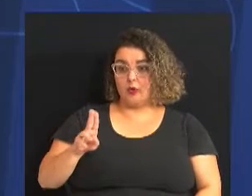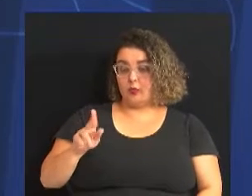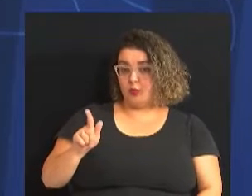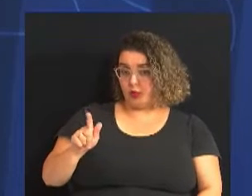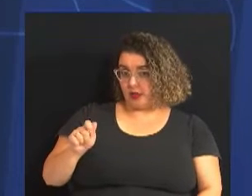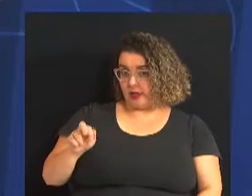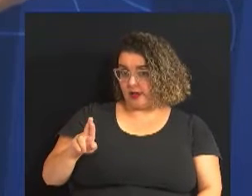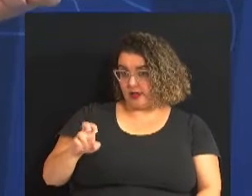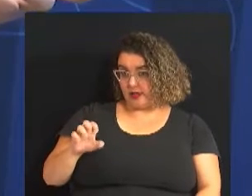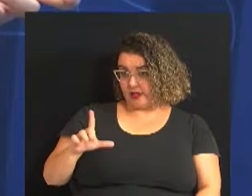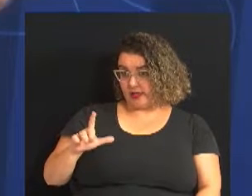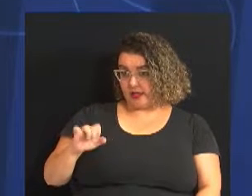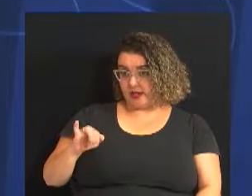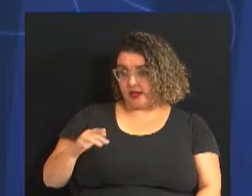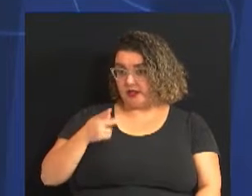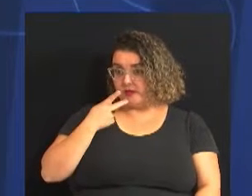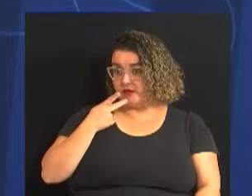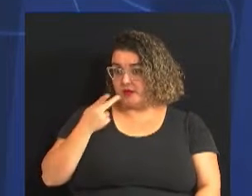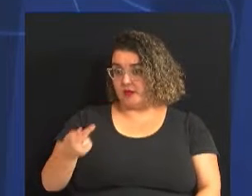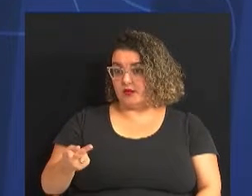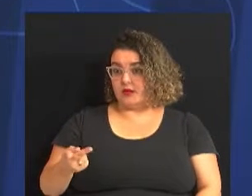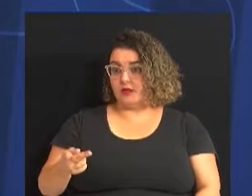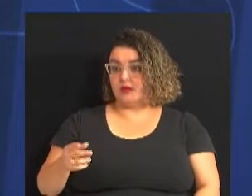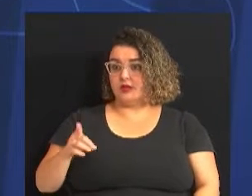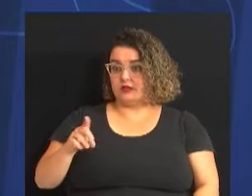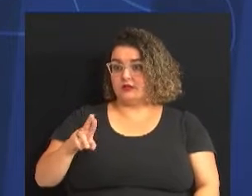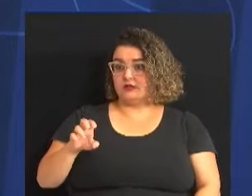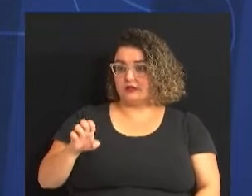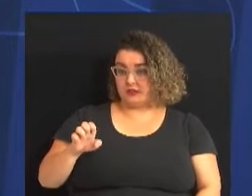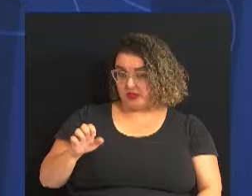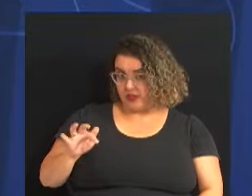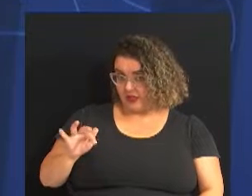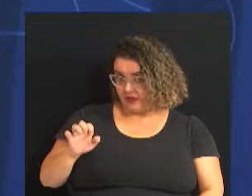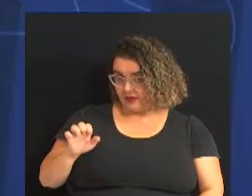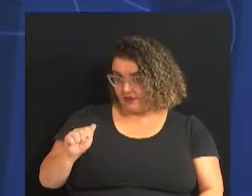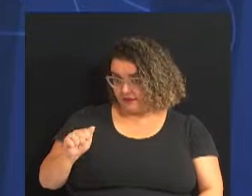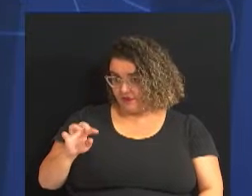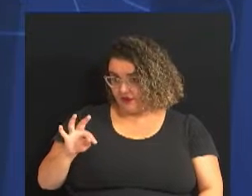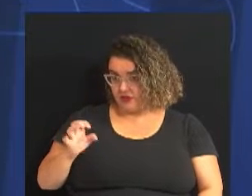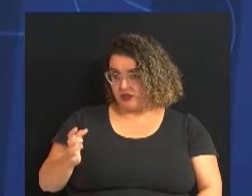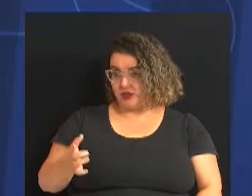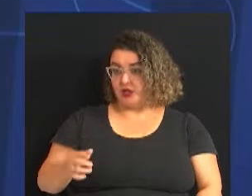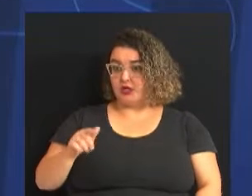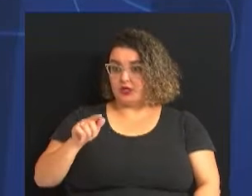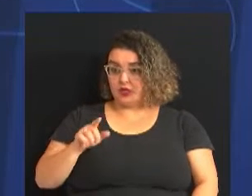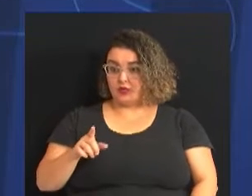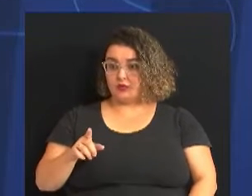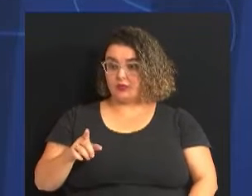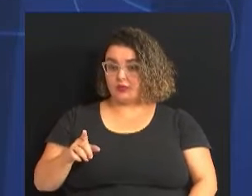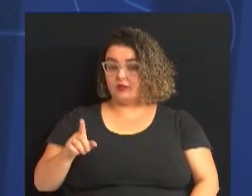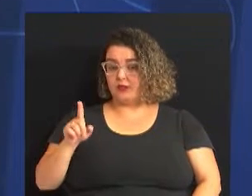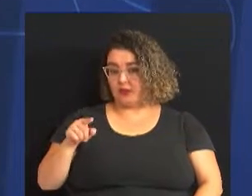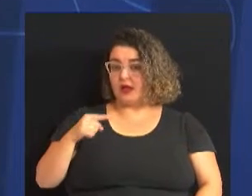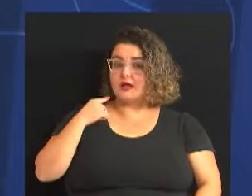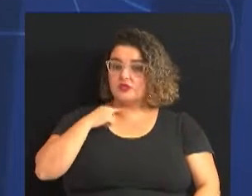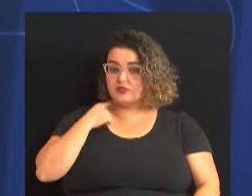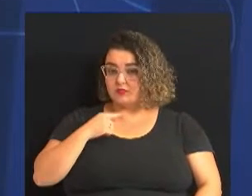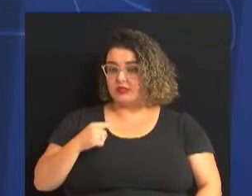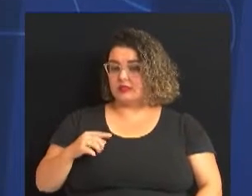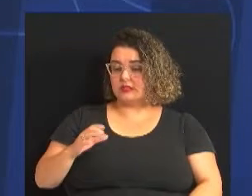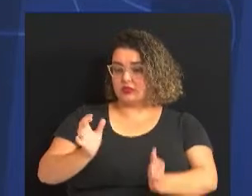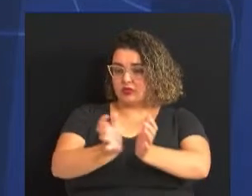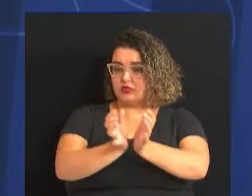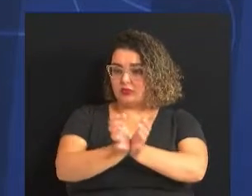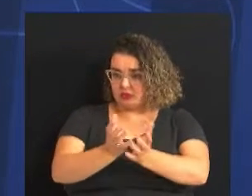sobre draft e o Gui Santos, né, que atuou na última temporada pelo Minas Tênis Clube, foi draftado pelo Golden State Warriors, que